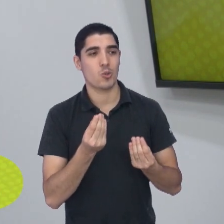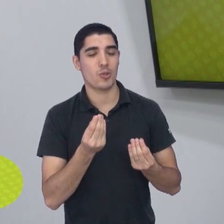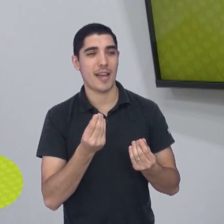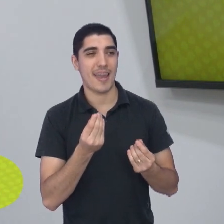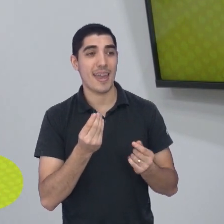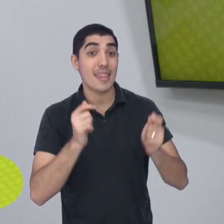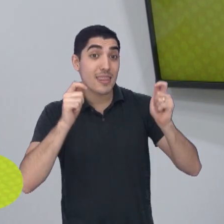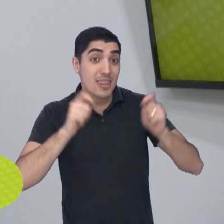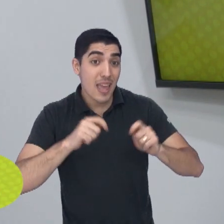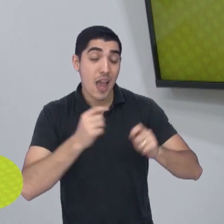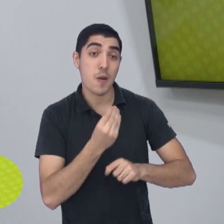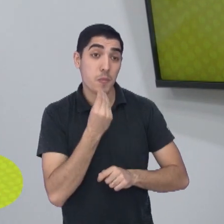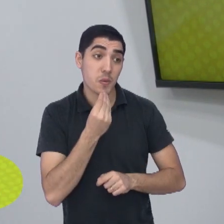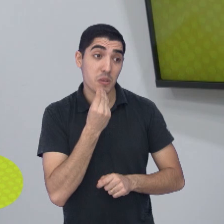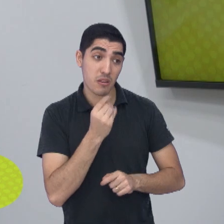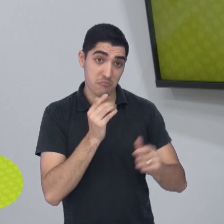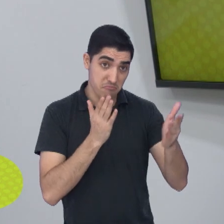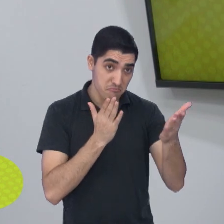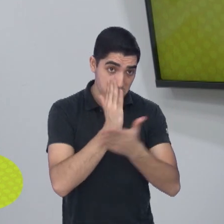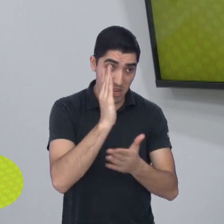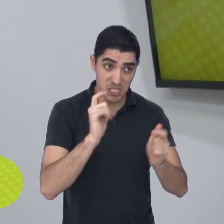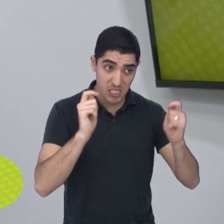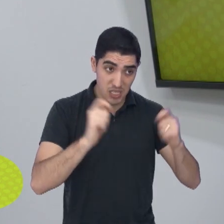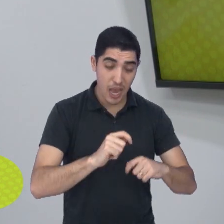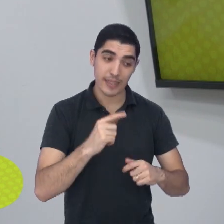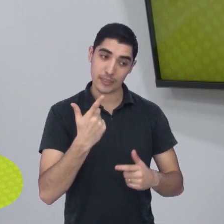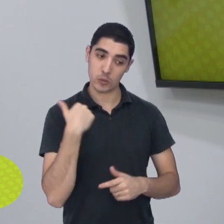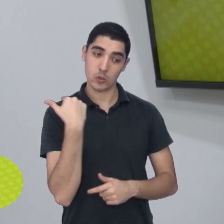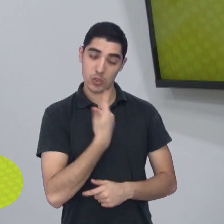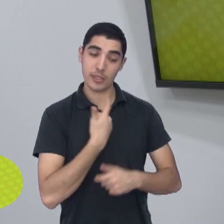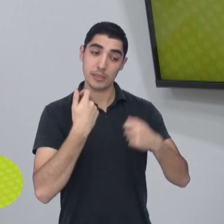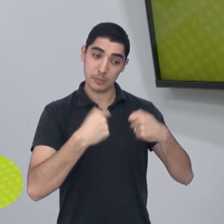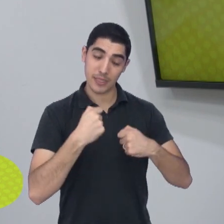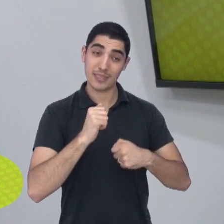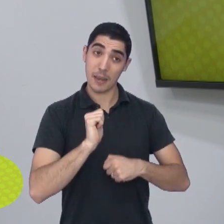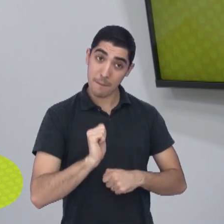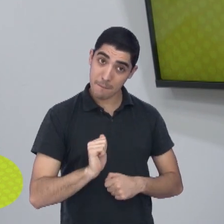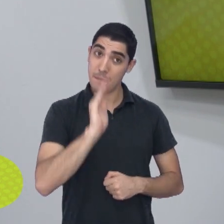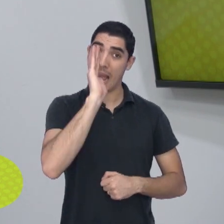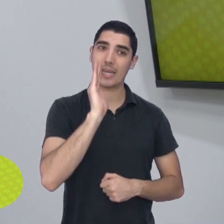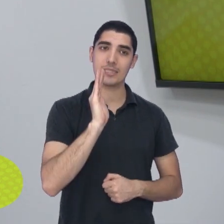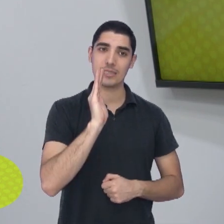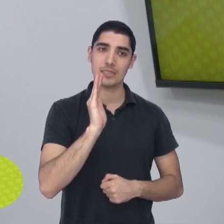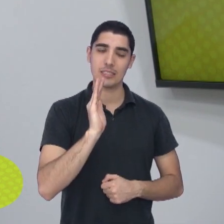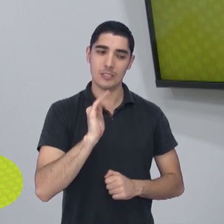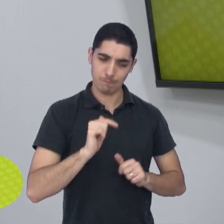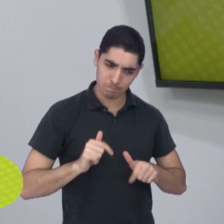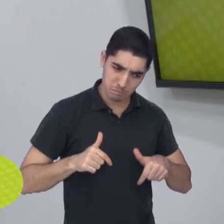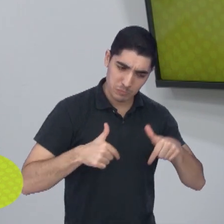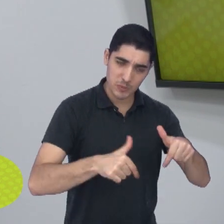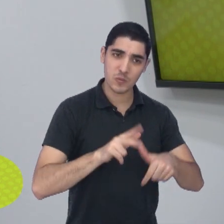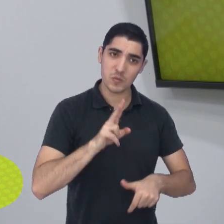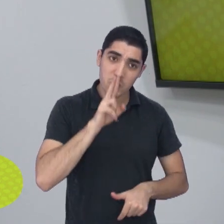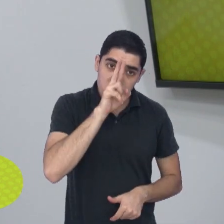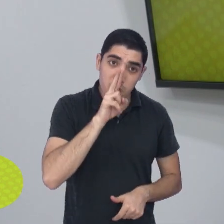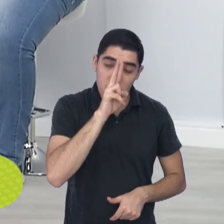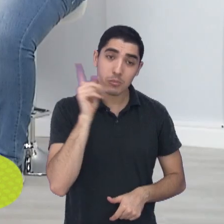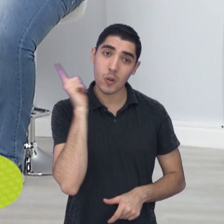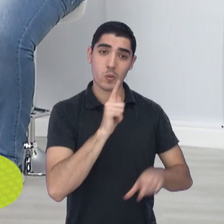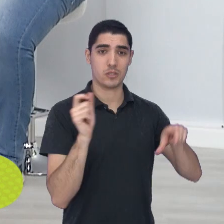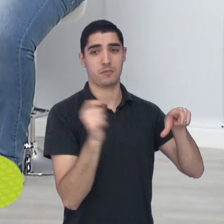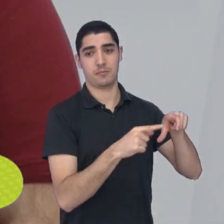as coisas possam ser melhores, a gente precisa introspectar e entender o que a gente pode fazer de melhor para que isso se torne